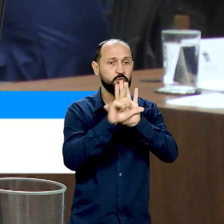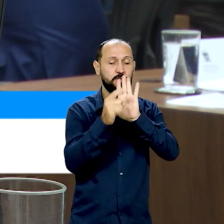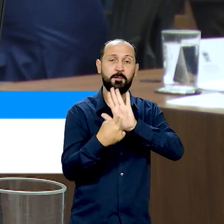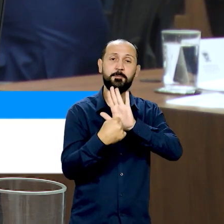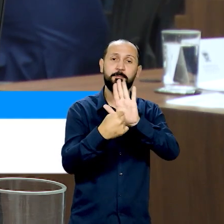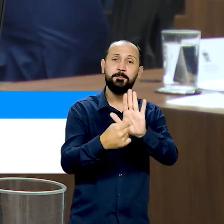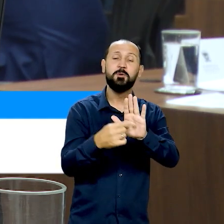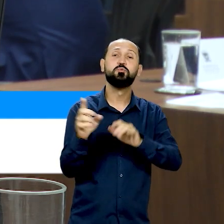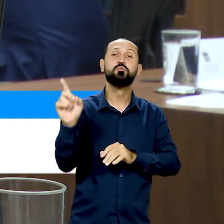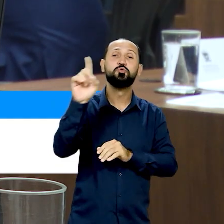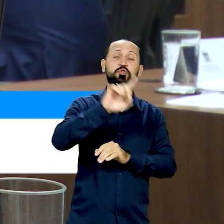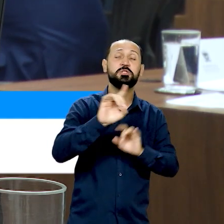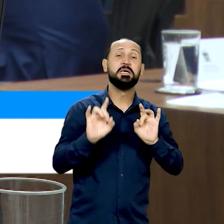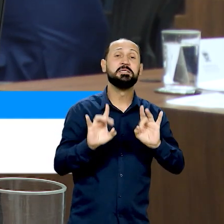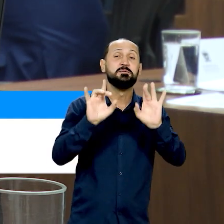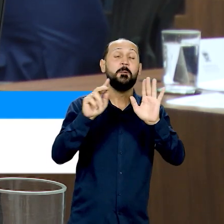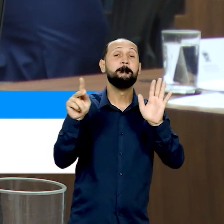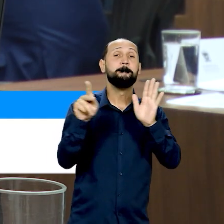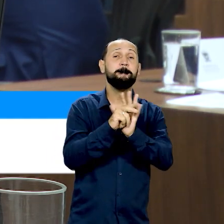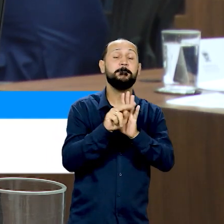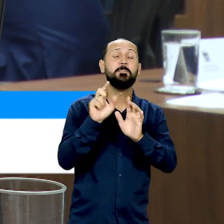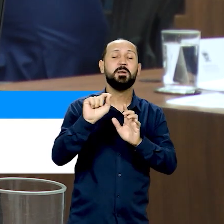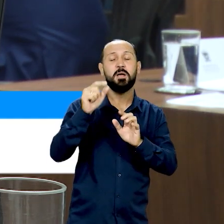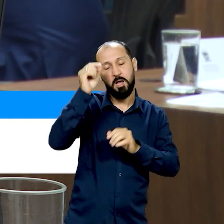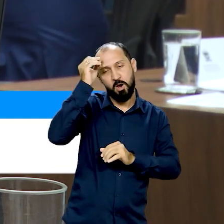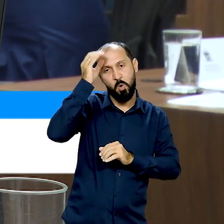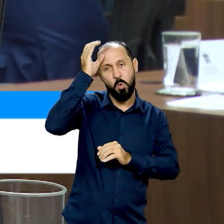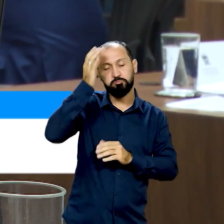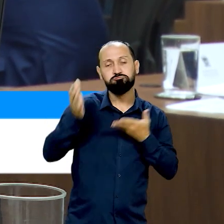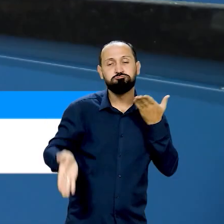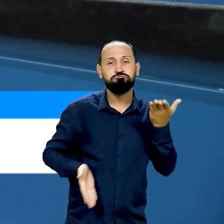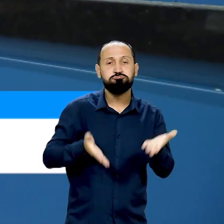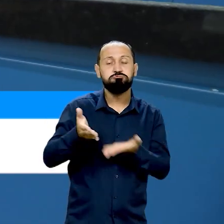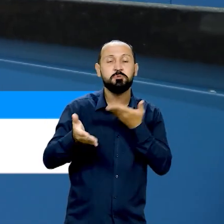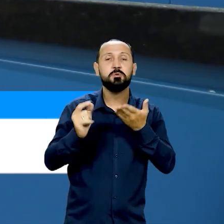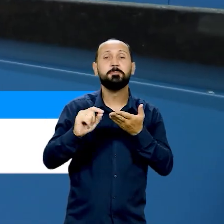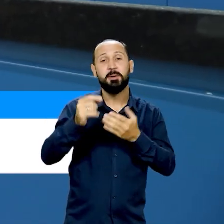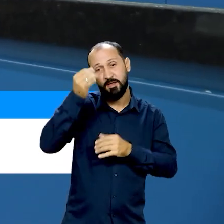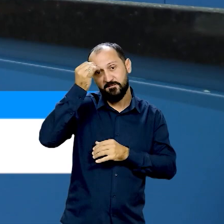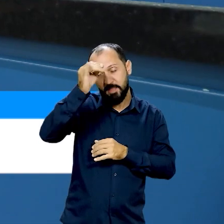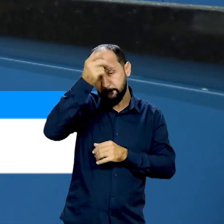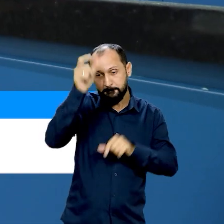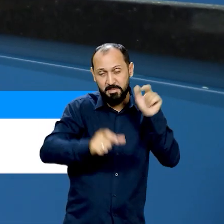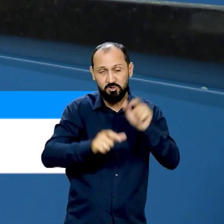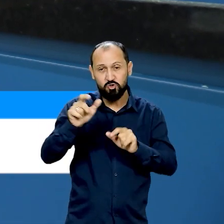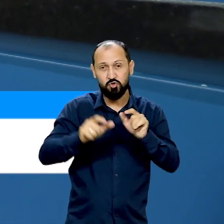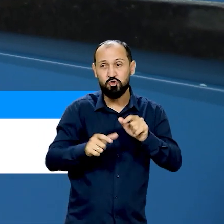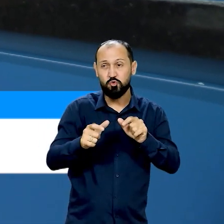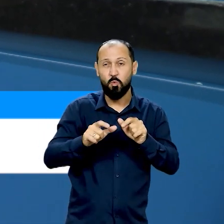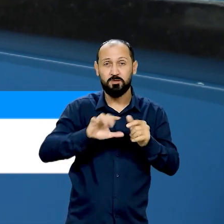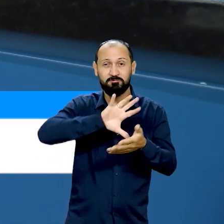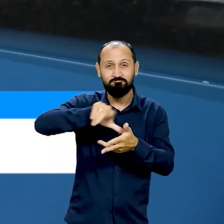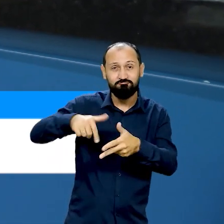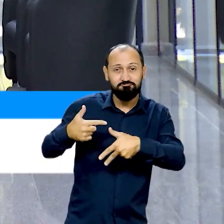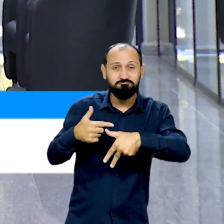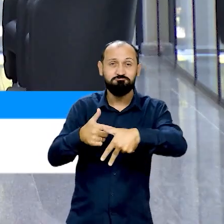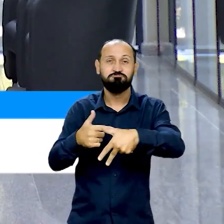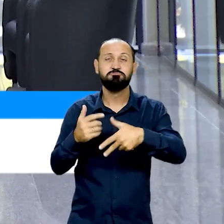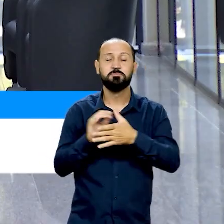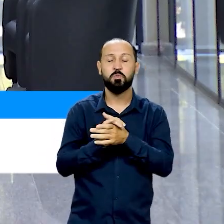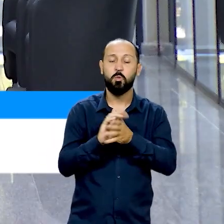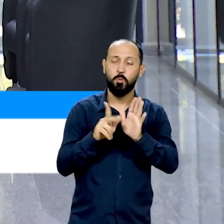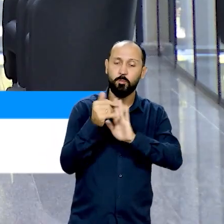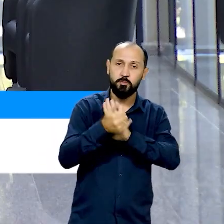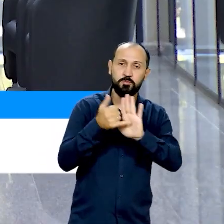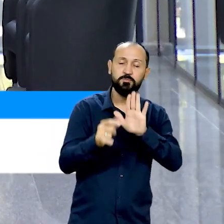Legislativa projeto de lei para a criação de uma data específica para tratar da conscientização e combate ao tráfico de pessoas.